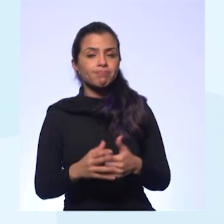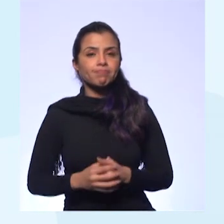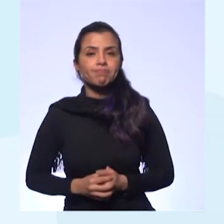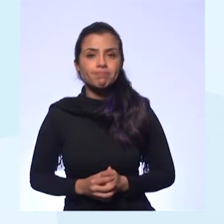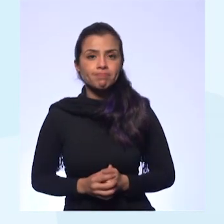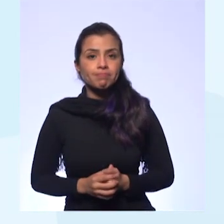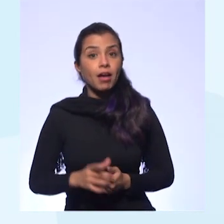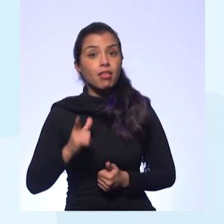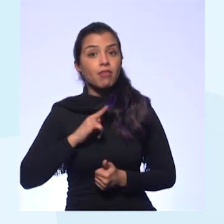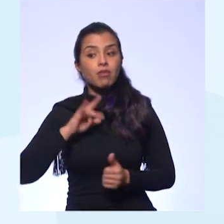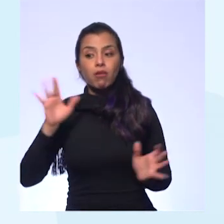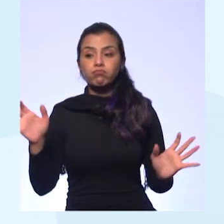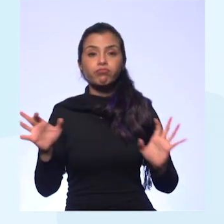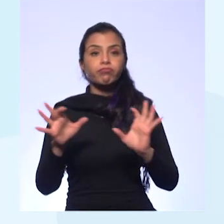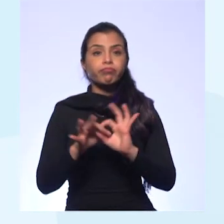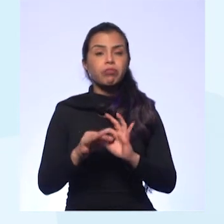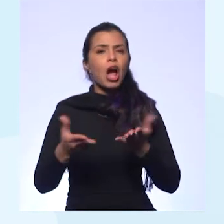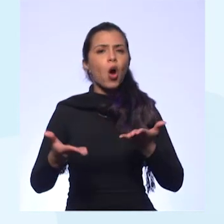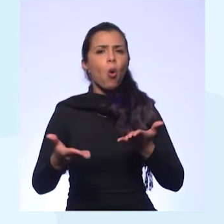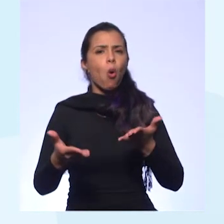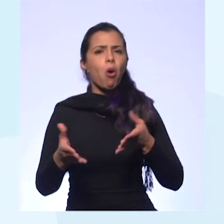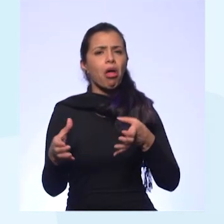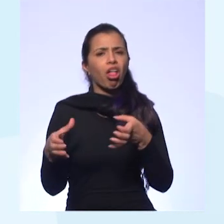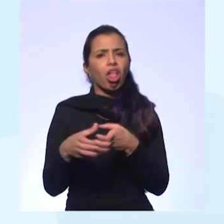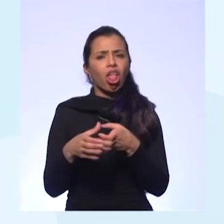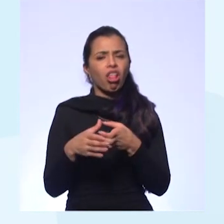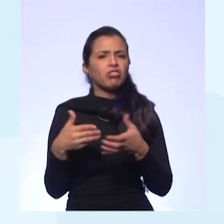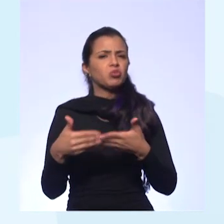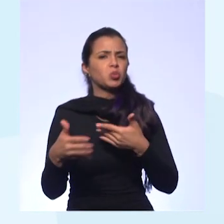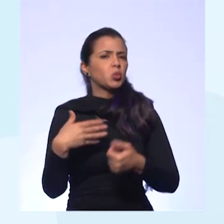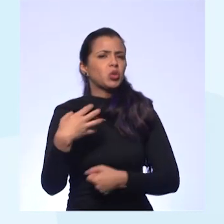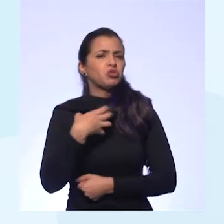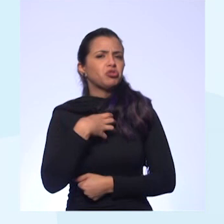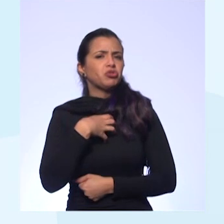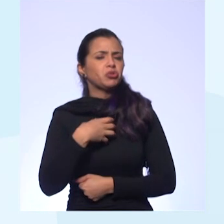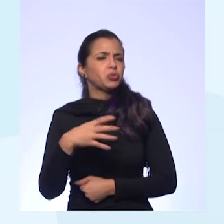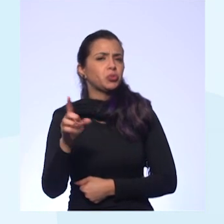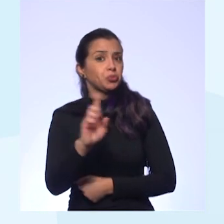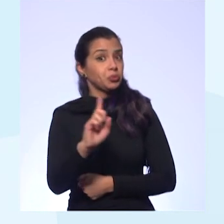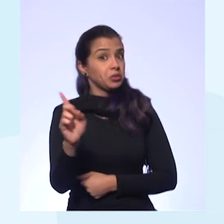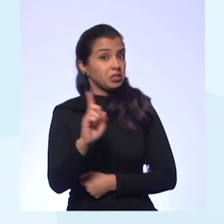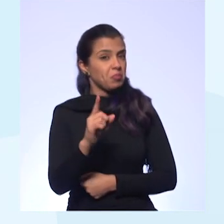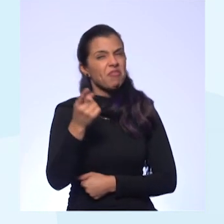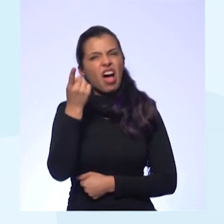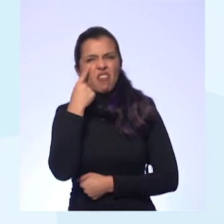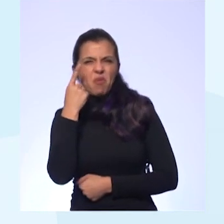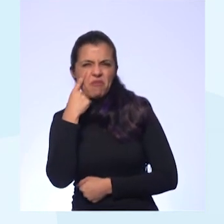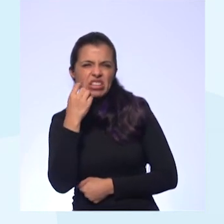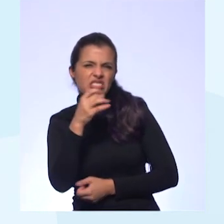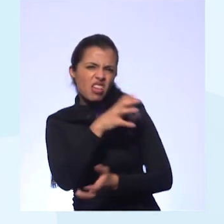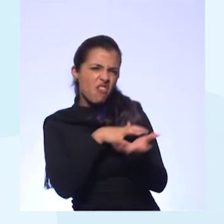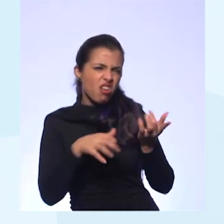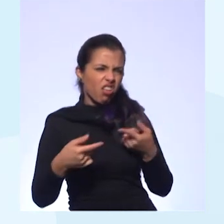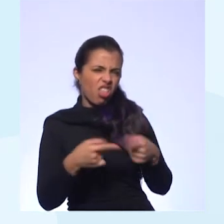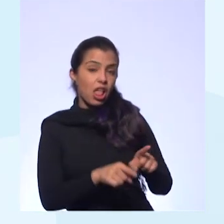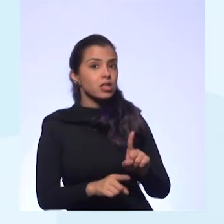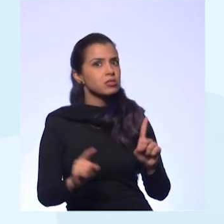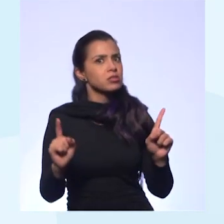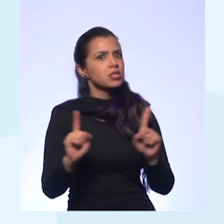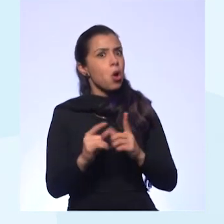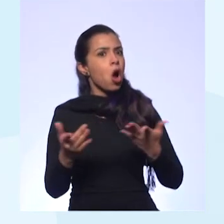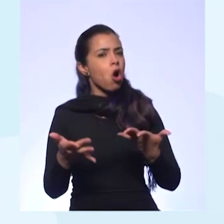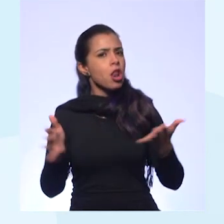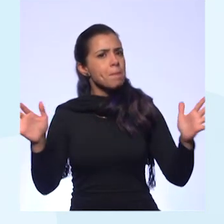primeira coligação? Agora não é uma tropinha improvisada ali para ver se a gente tenta reverter a Revolução, não. Agora é uma